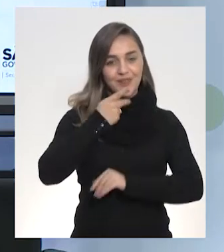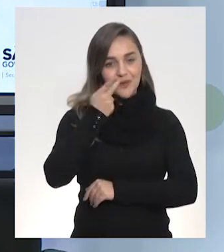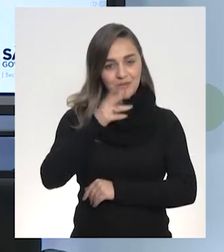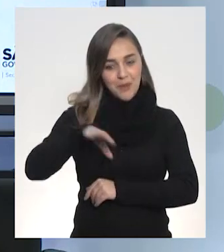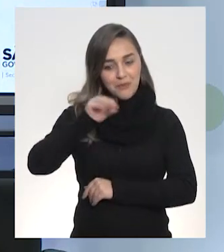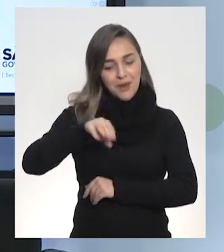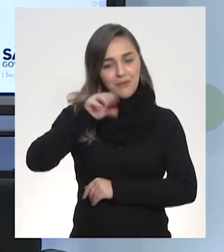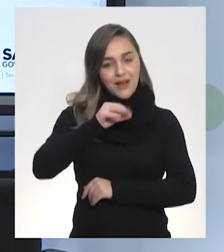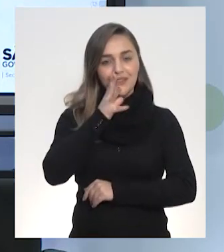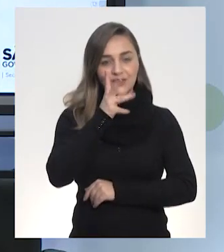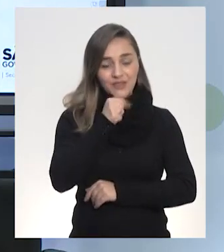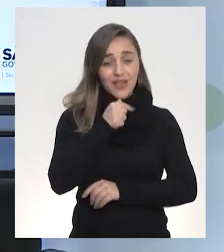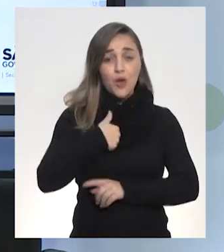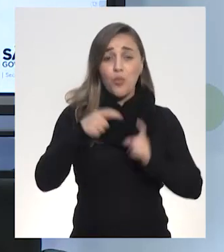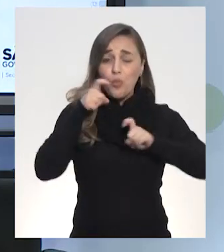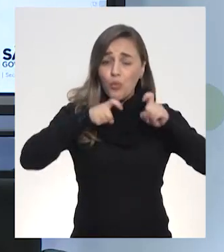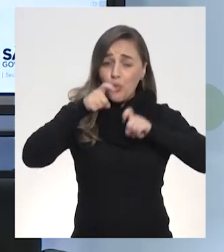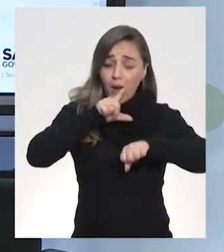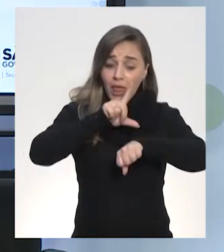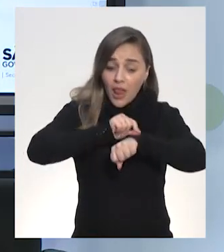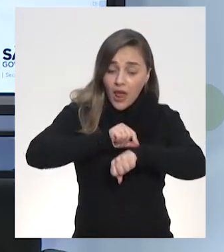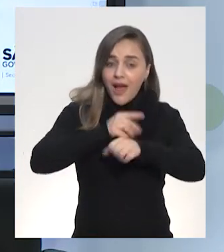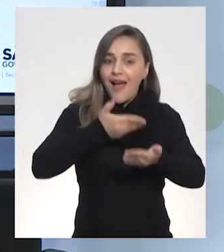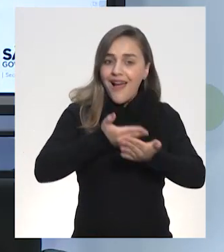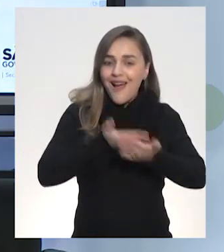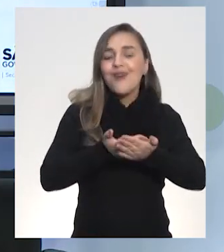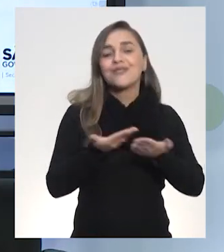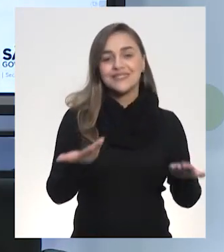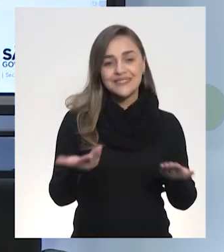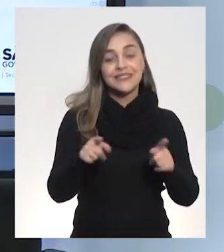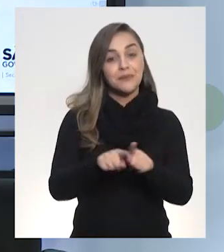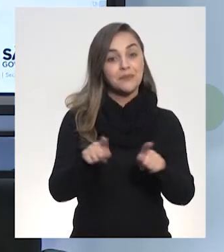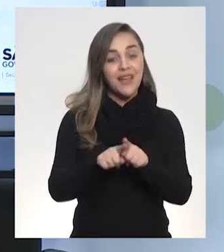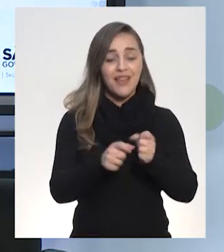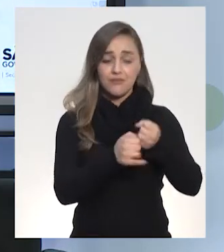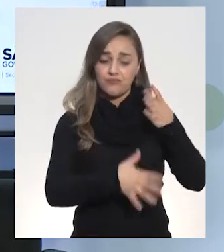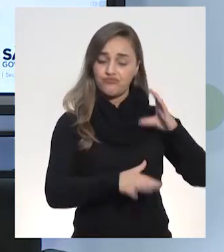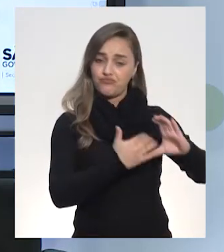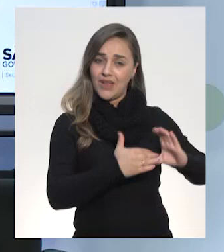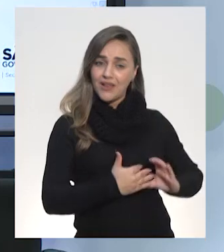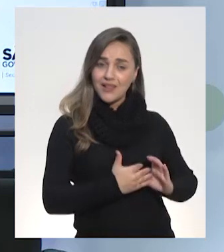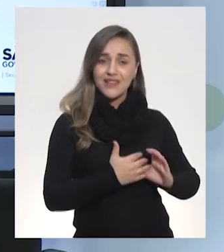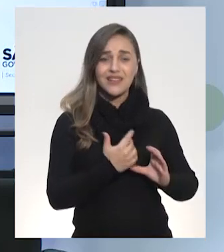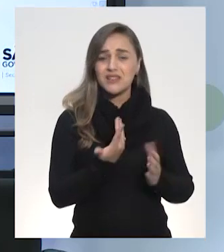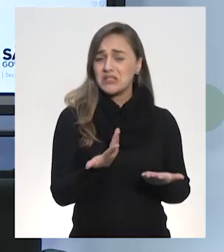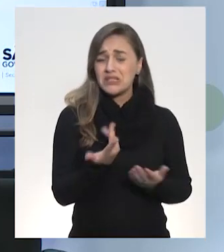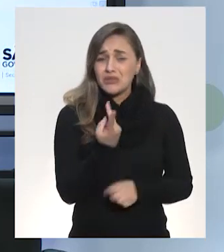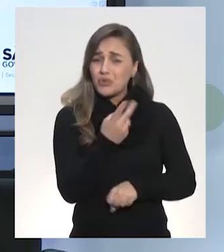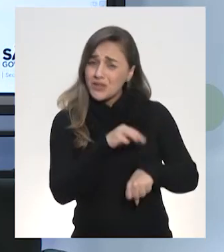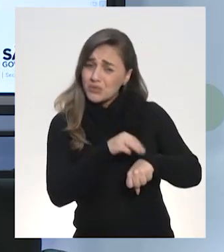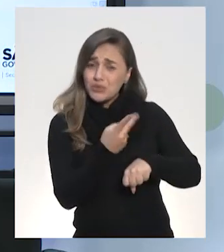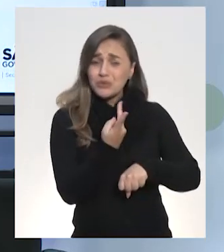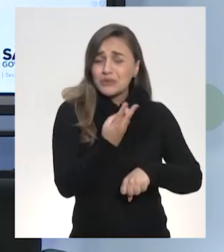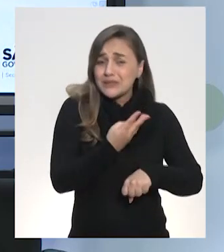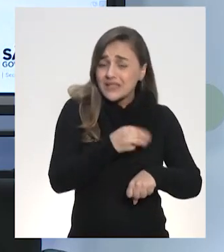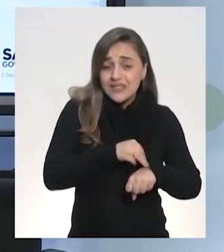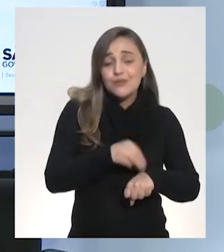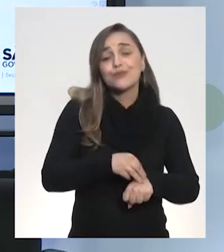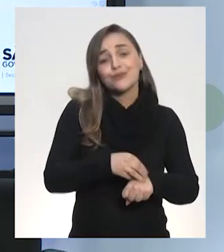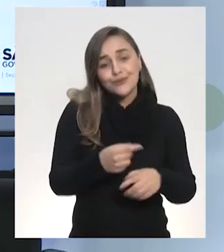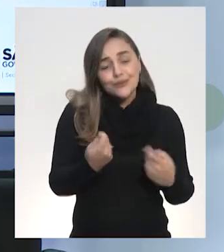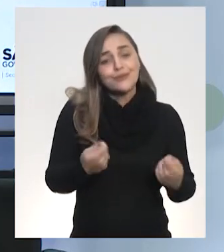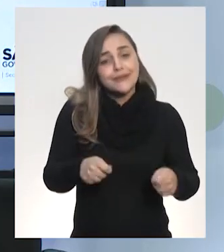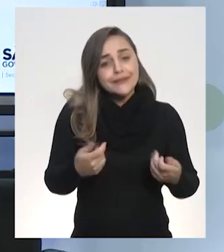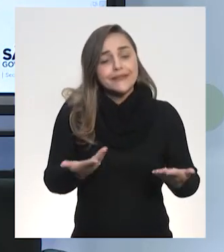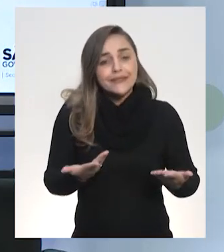com o tempo de aula também, gente. O tempo, por isso mesmo, o tempo de chat, a gente não pode deixar mais de 2, 3 minutos, porque senão